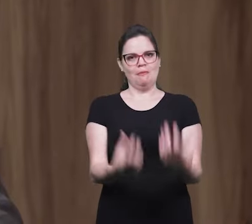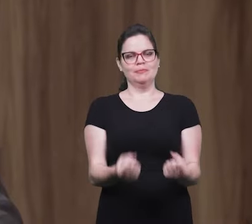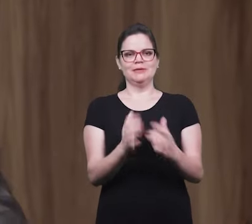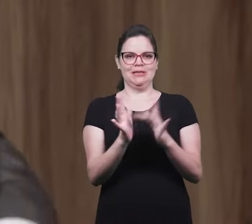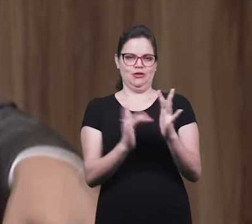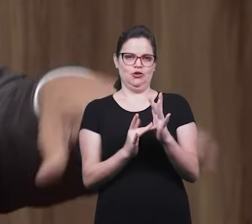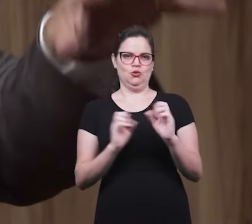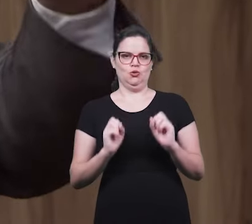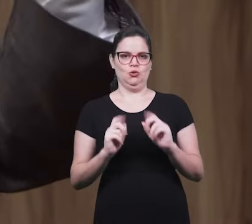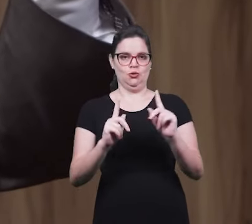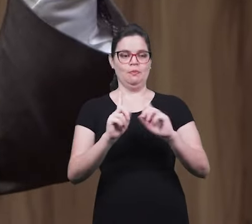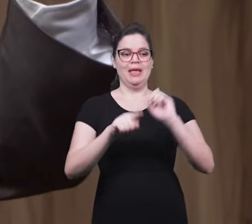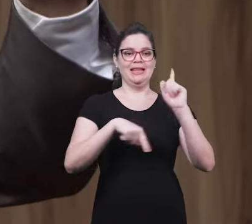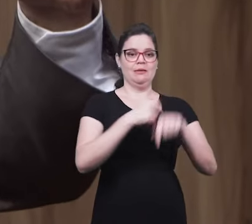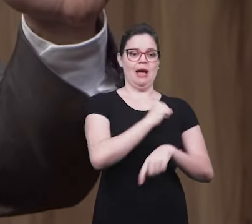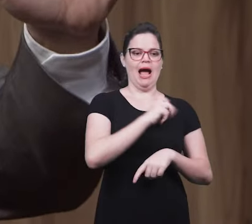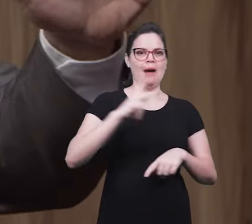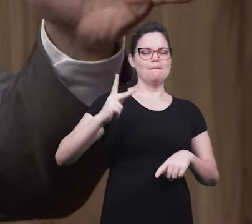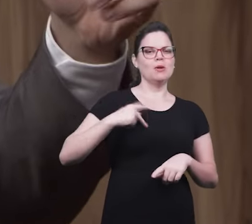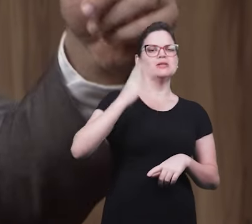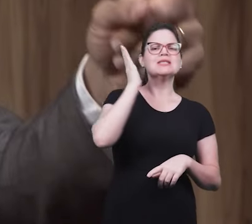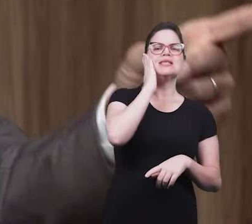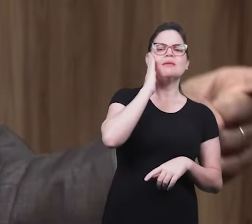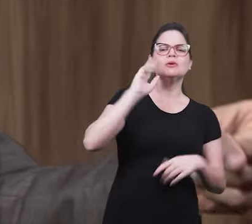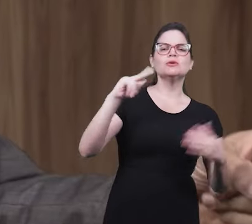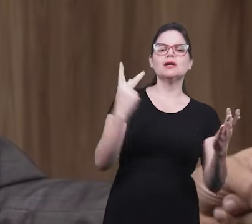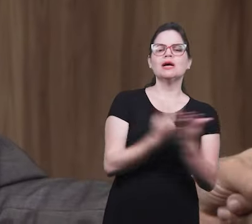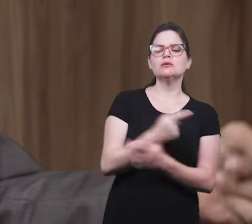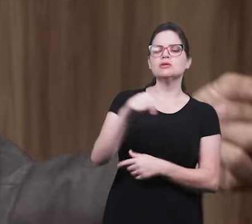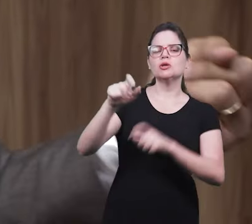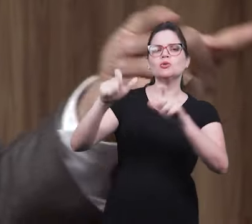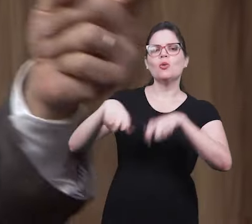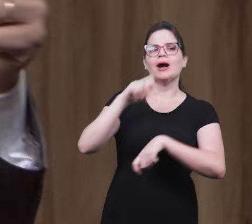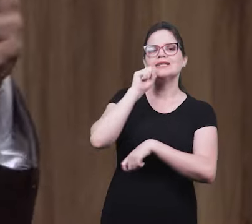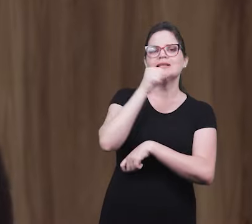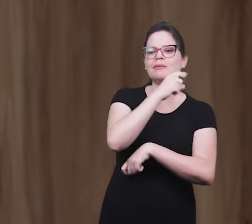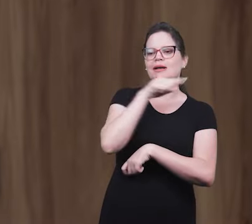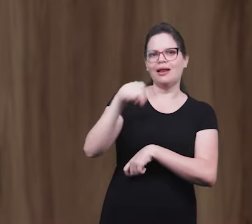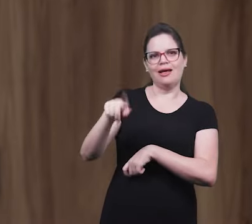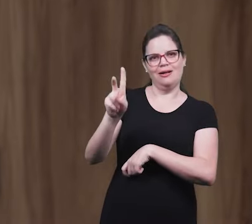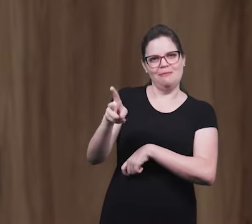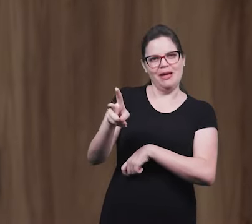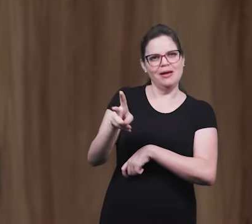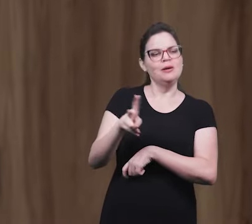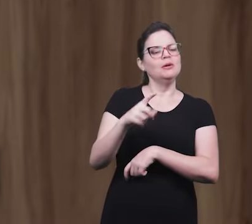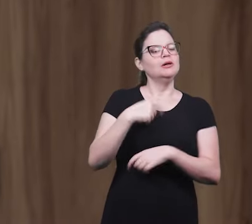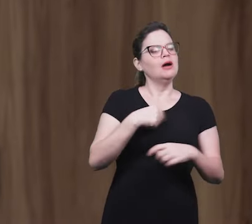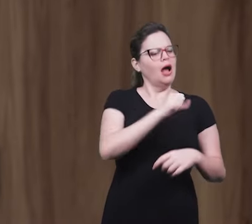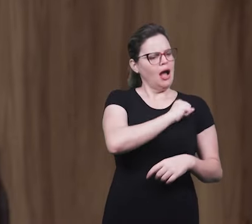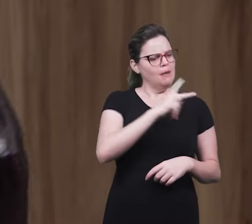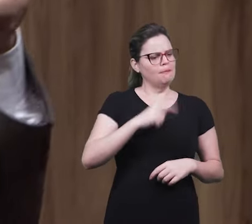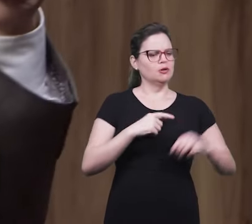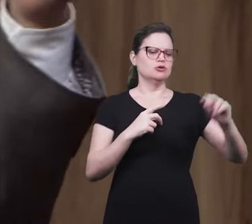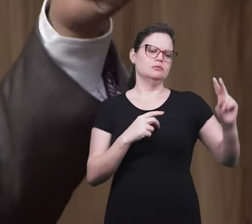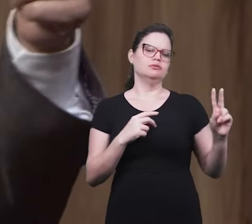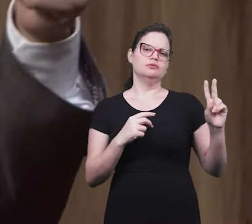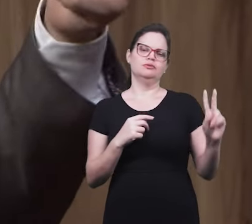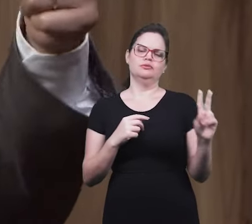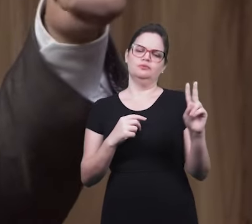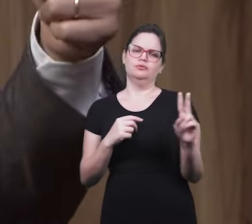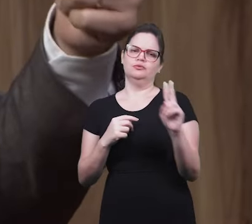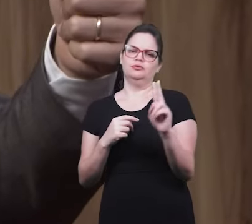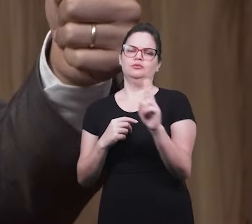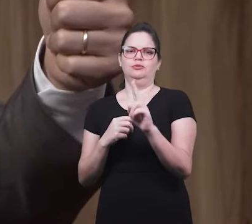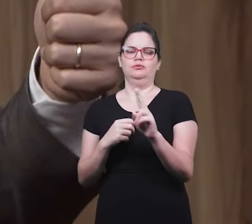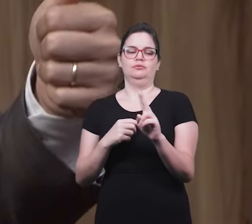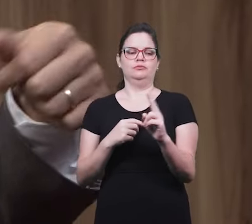Pedro e João chegam e vão orar pelas pessoas que já tinham sido batizadas nas águas, mas ainda não haviam recebido o Espírito Santo, o